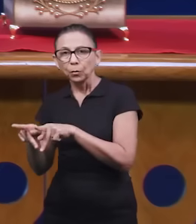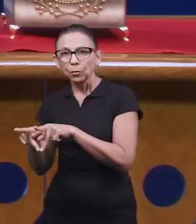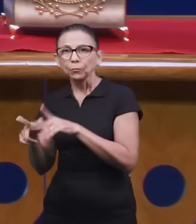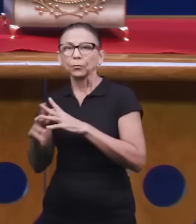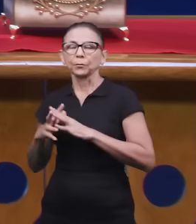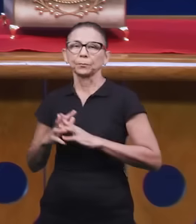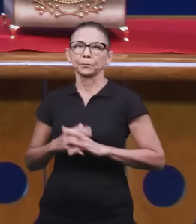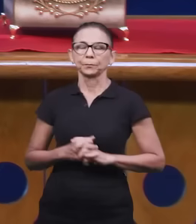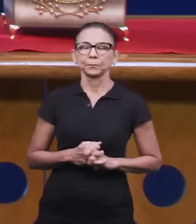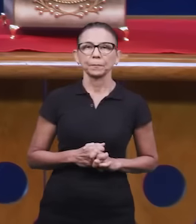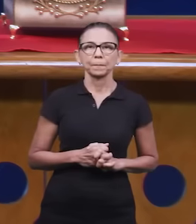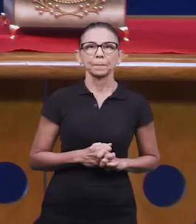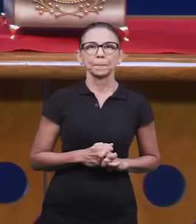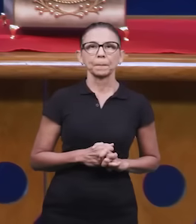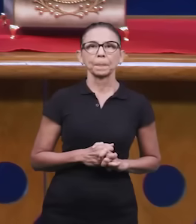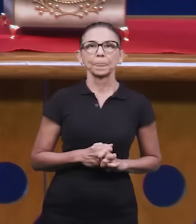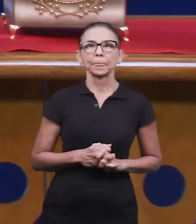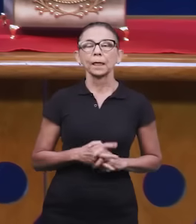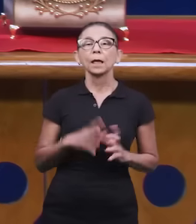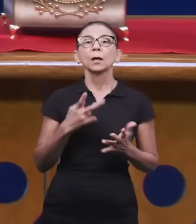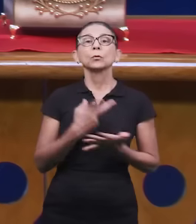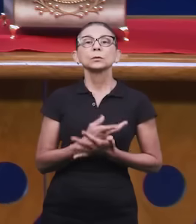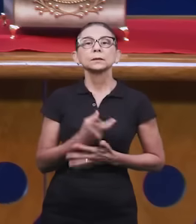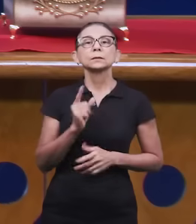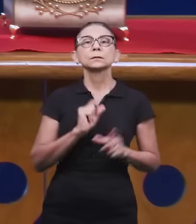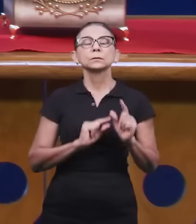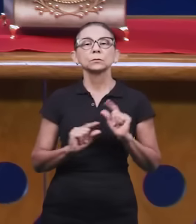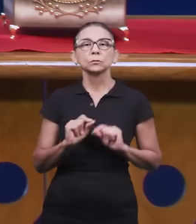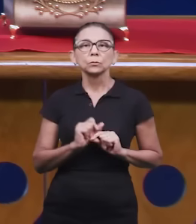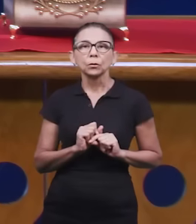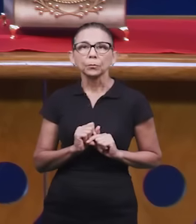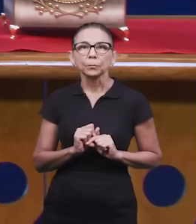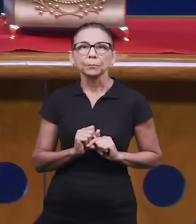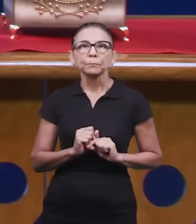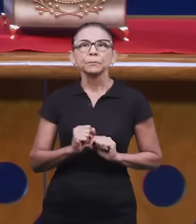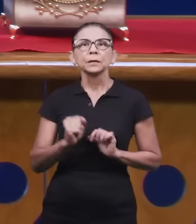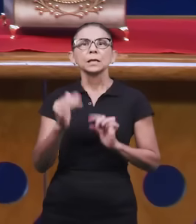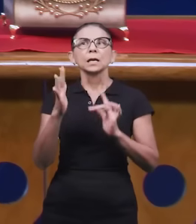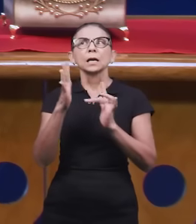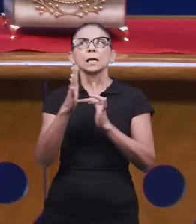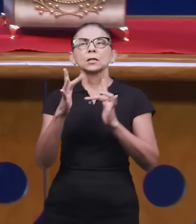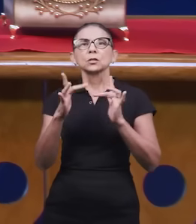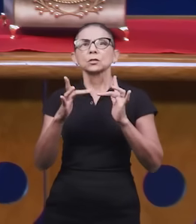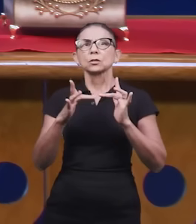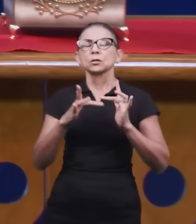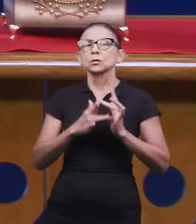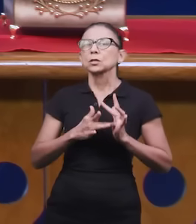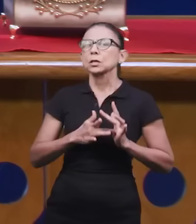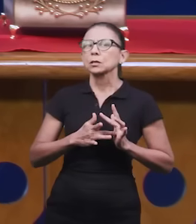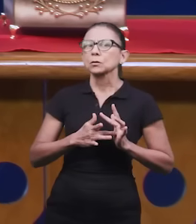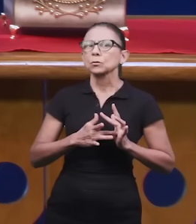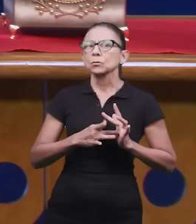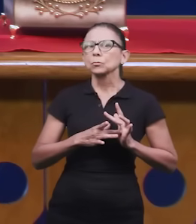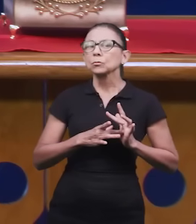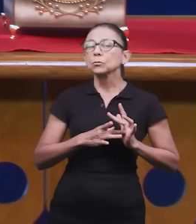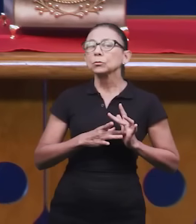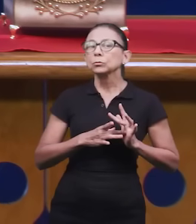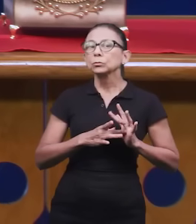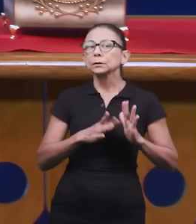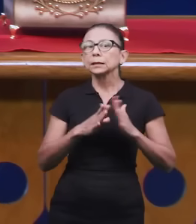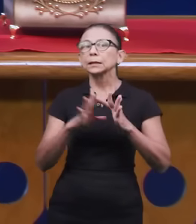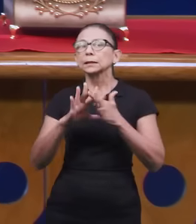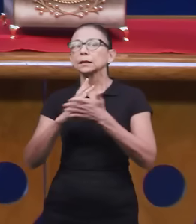Jerusalém, desta forma. Como de fato aconteceu? Jesus parou, quando ele veio, parou o tempo para Israel aqui,